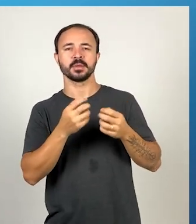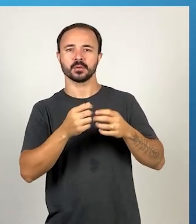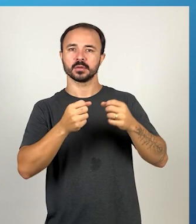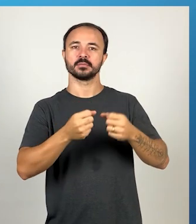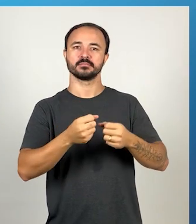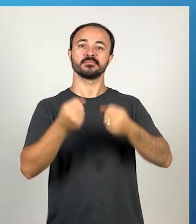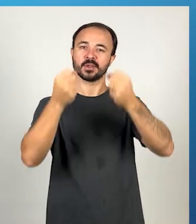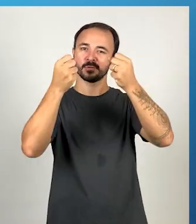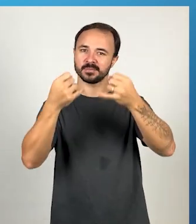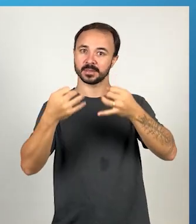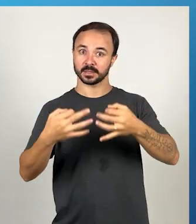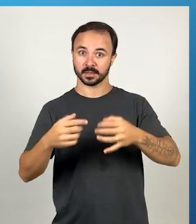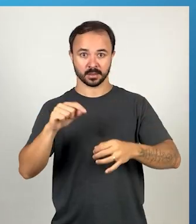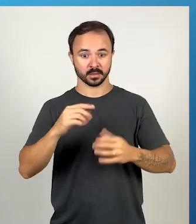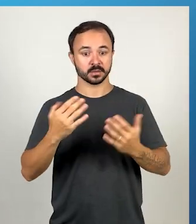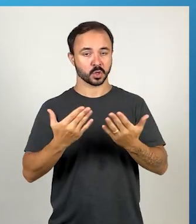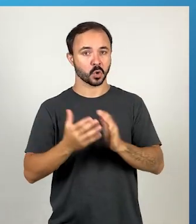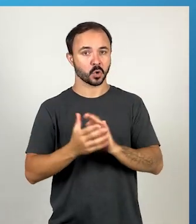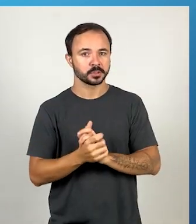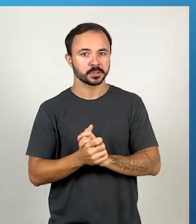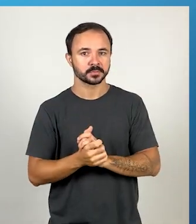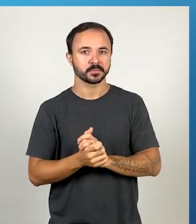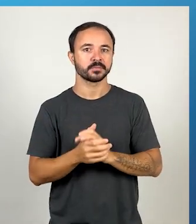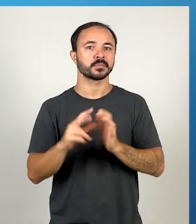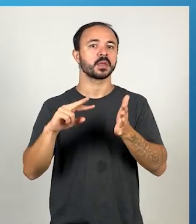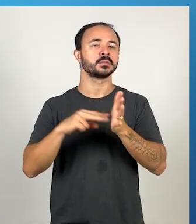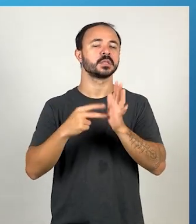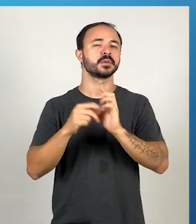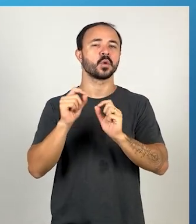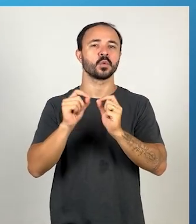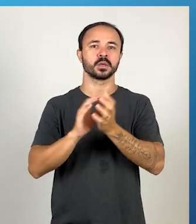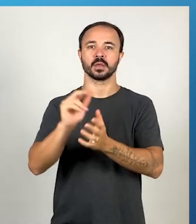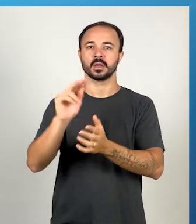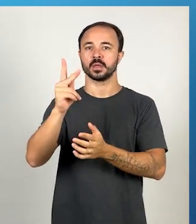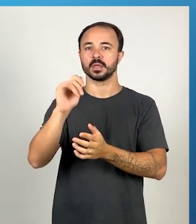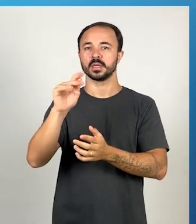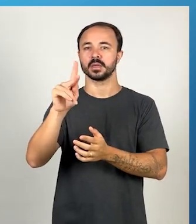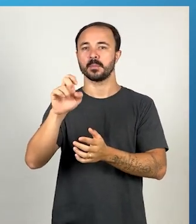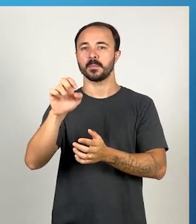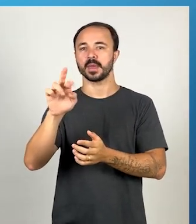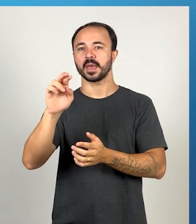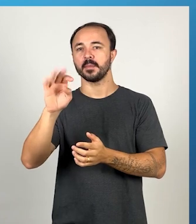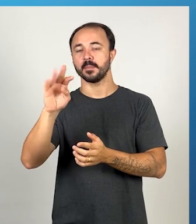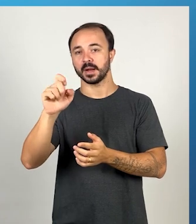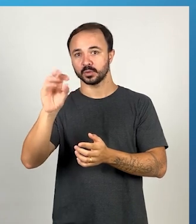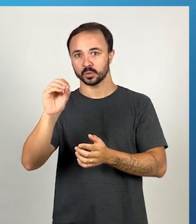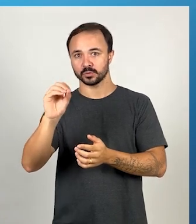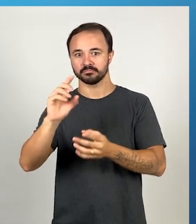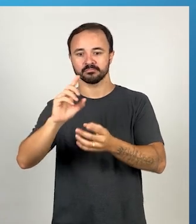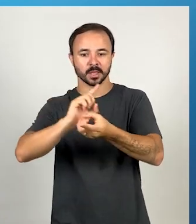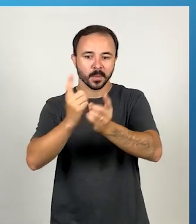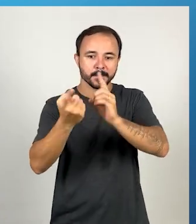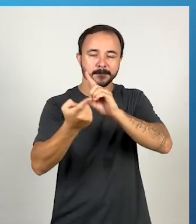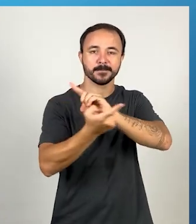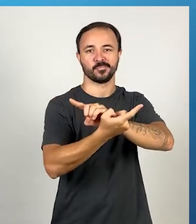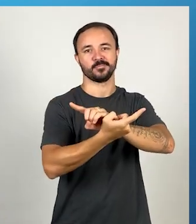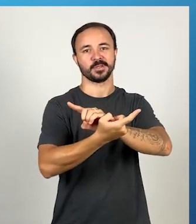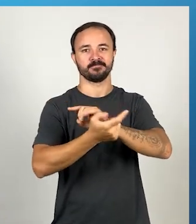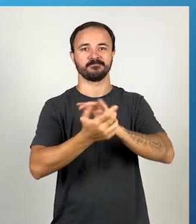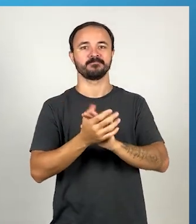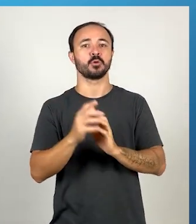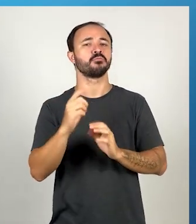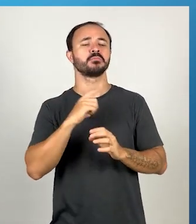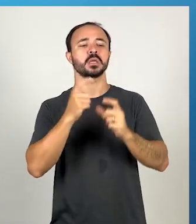aquela figura de linguagem que consiste na inversão dos termos da oração. Portanto, nós temos hipérbato aqui